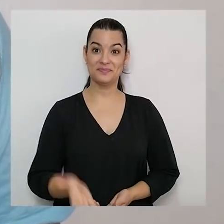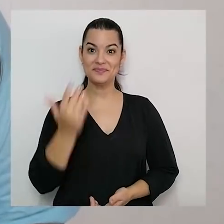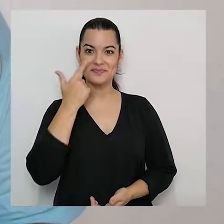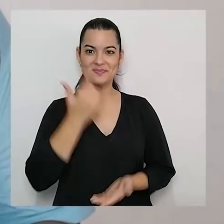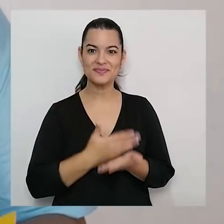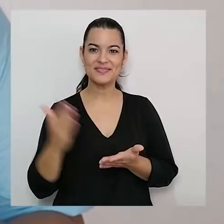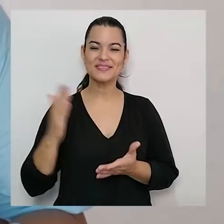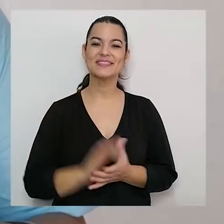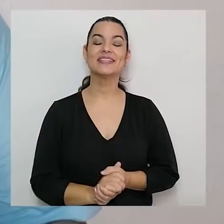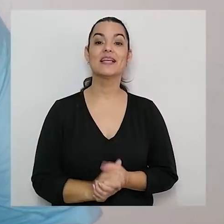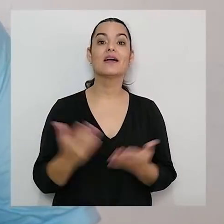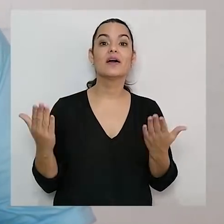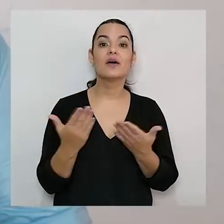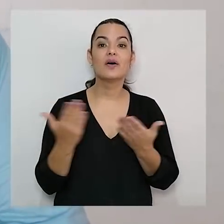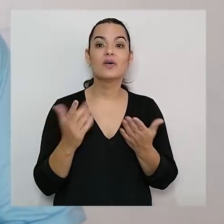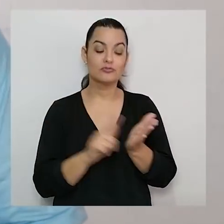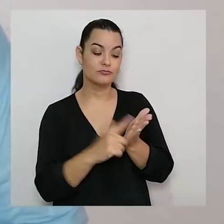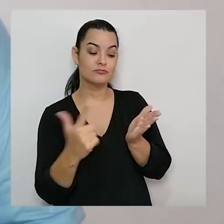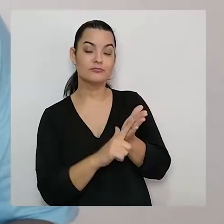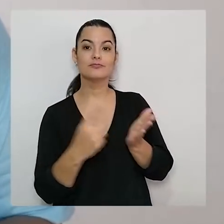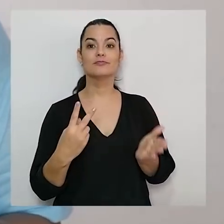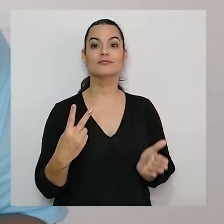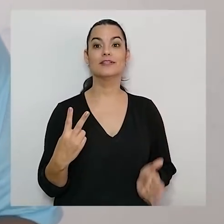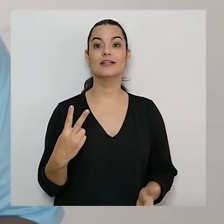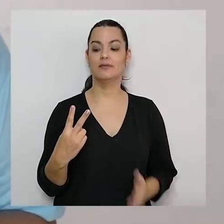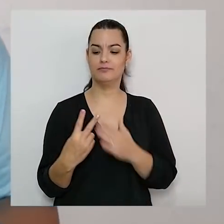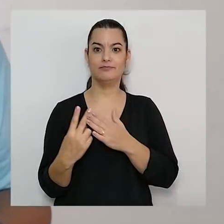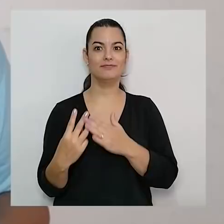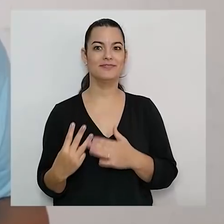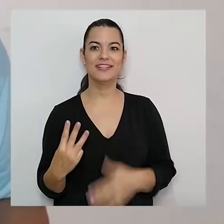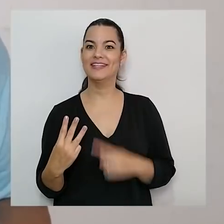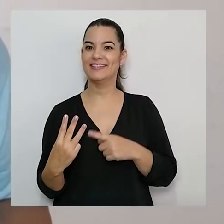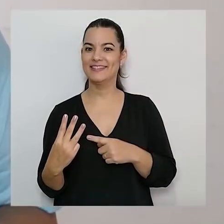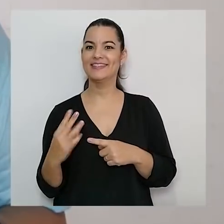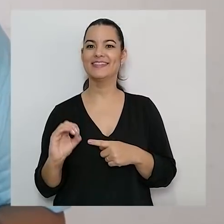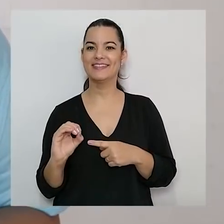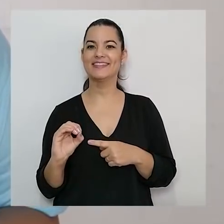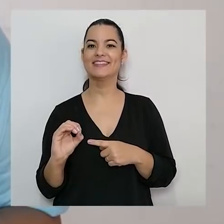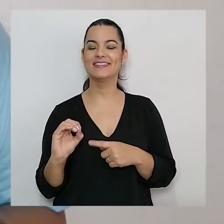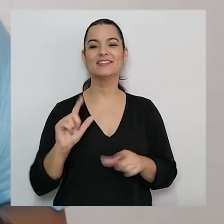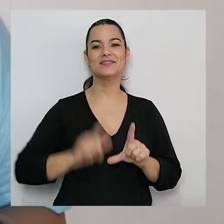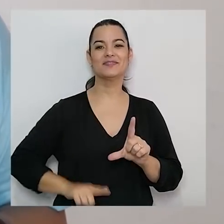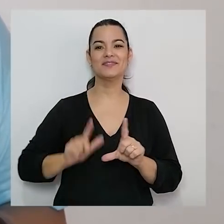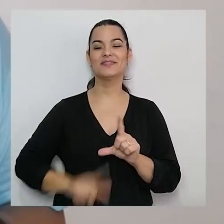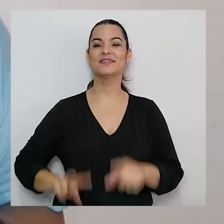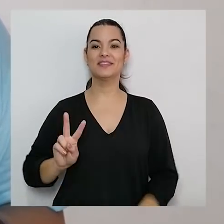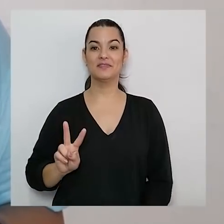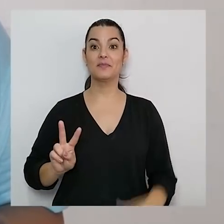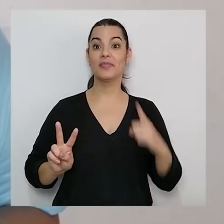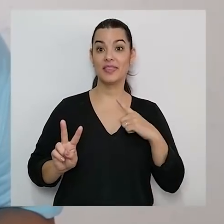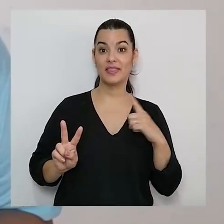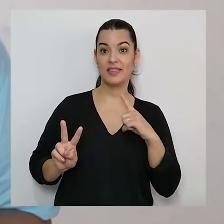Então vamos lá? Hoje vamos começar na página 30, letra V. Existe um